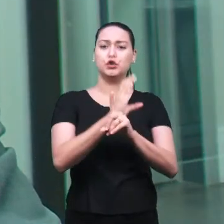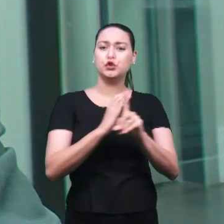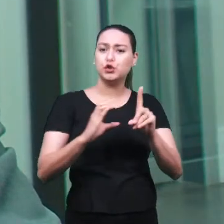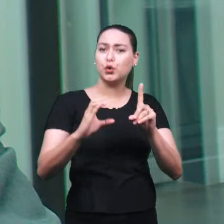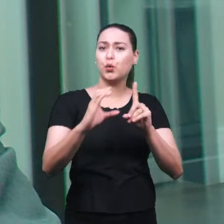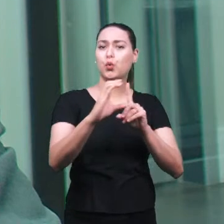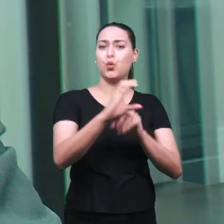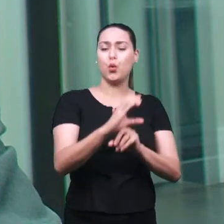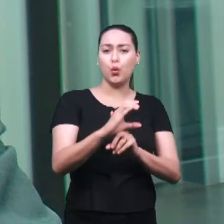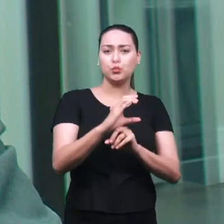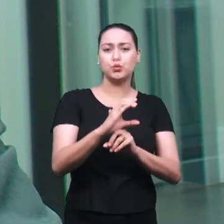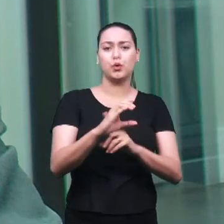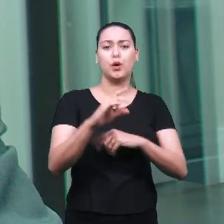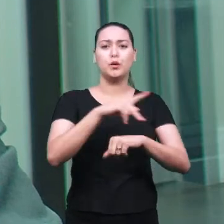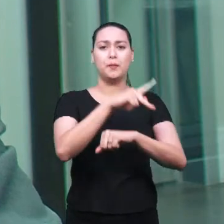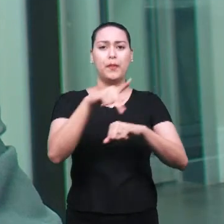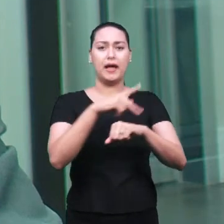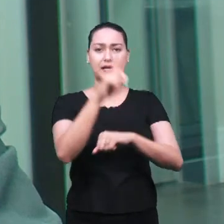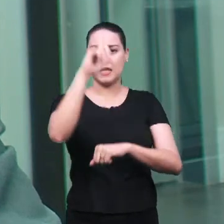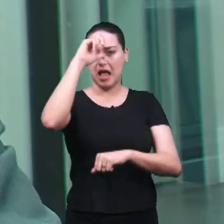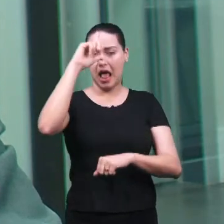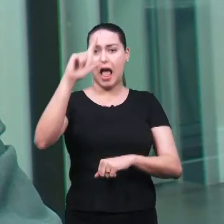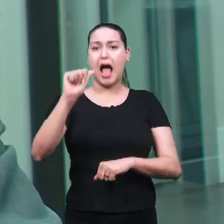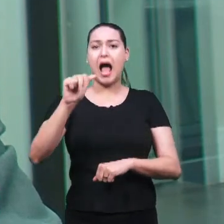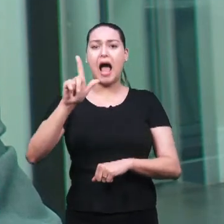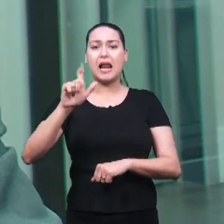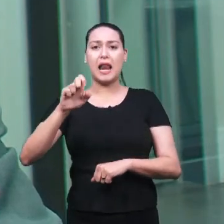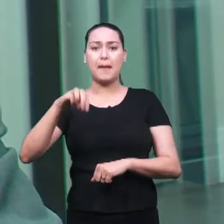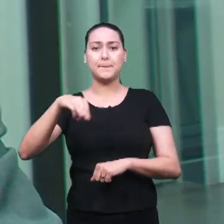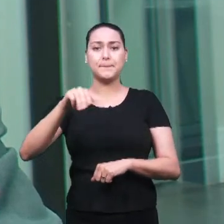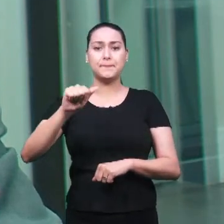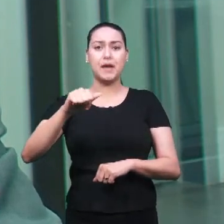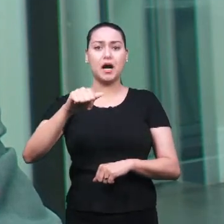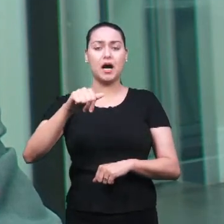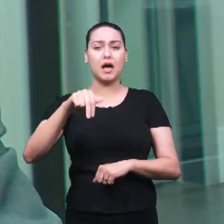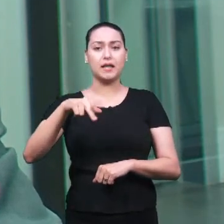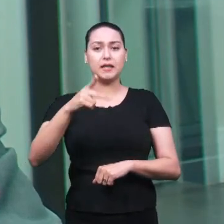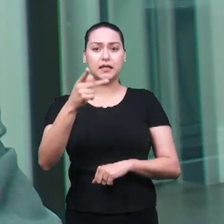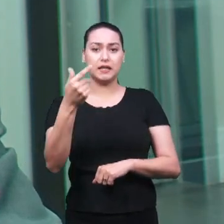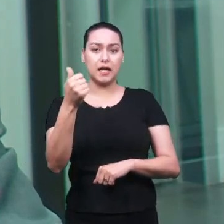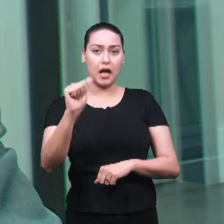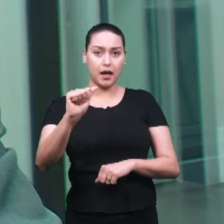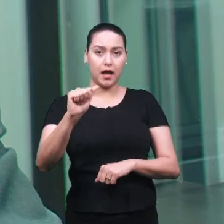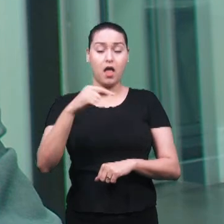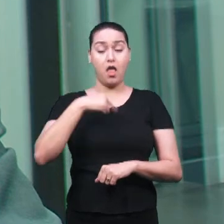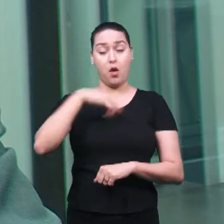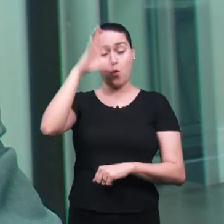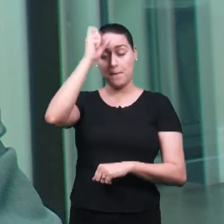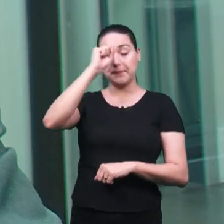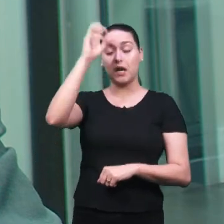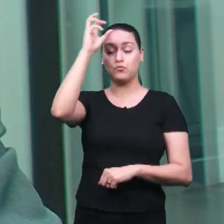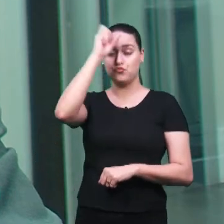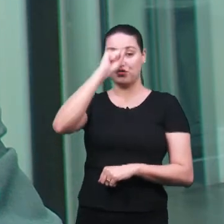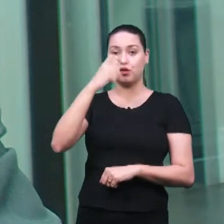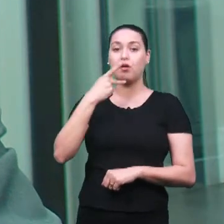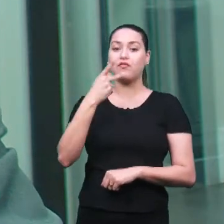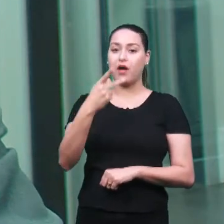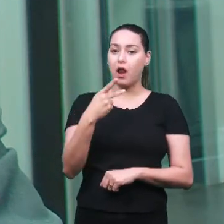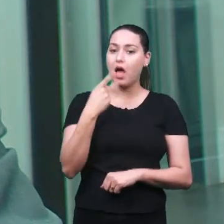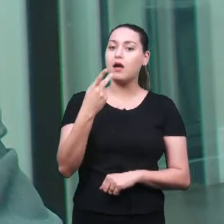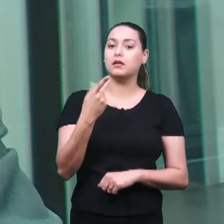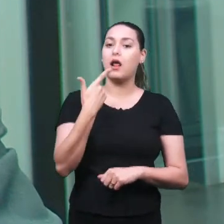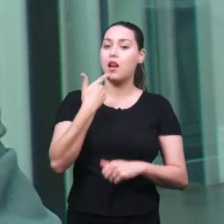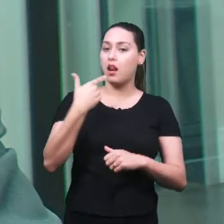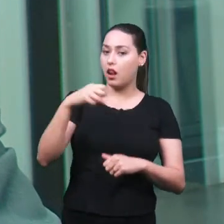idioma alemão. O Senhor me deu a bênção de aprender o idioma, então os cultos são em